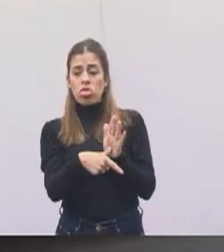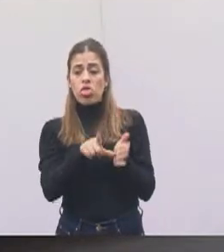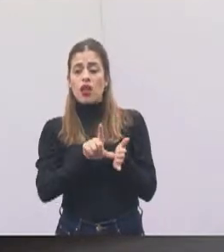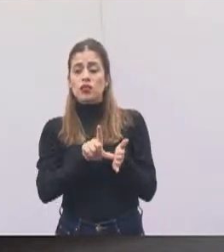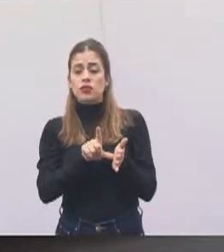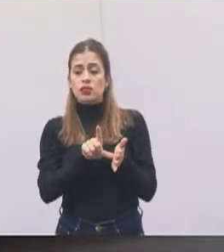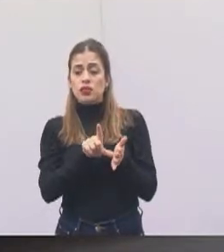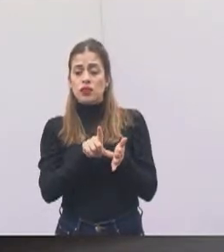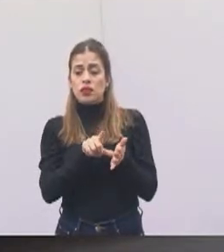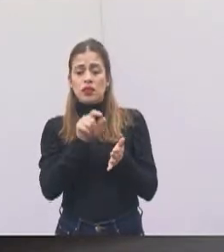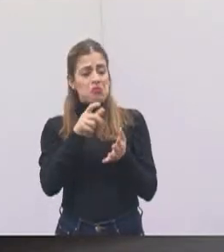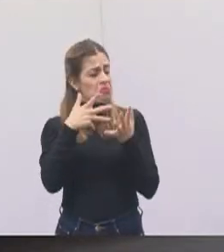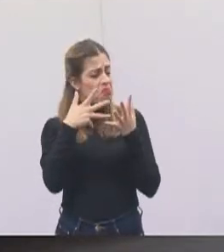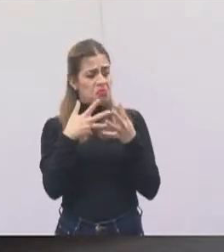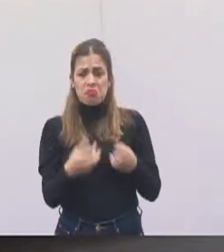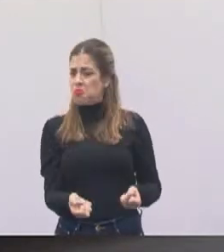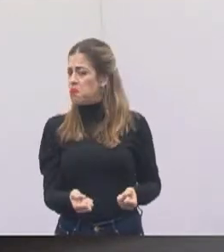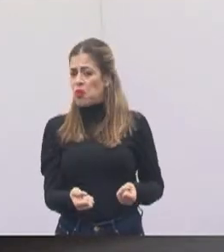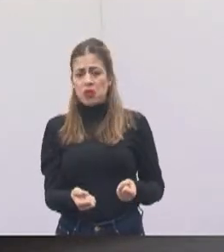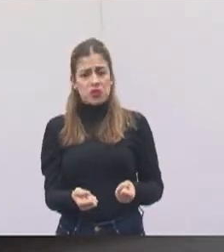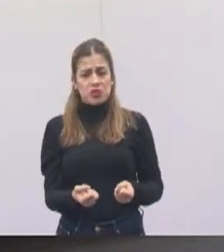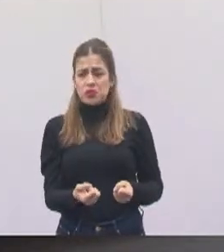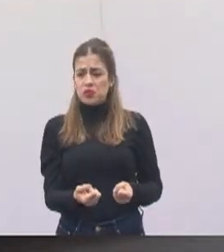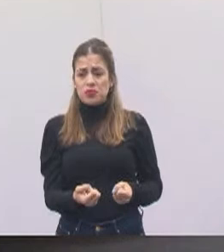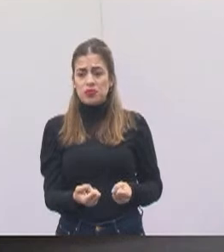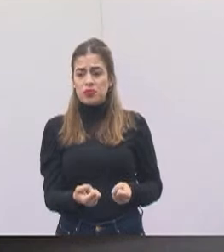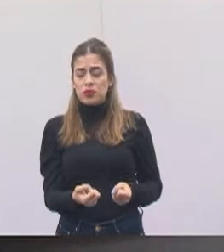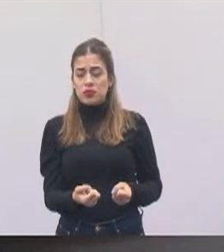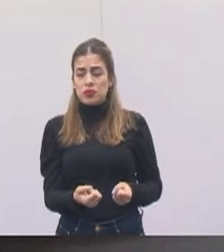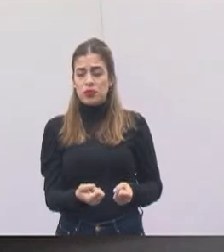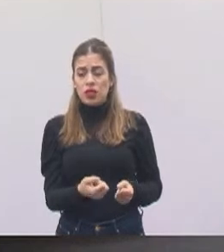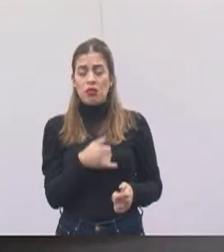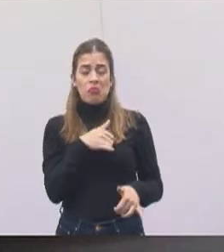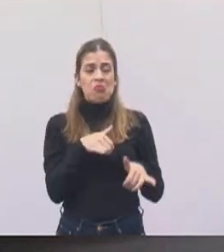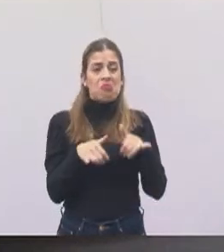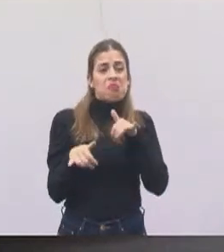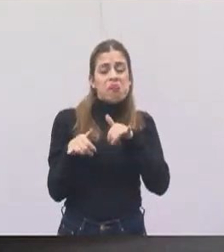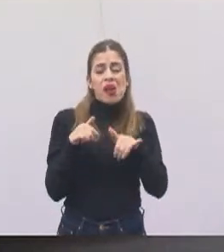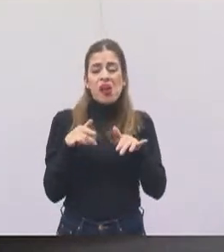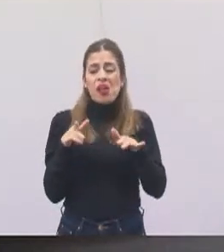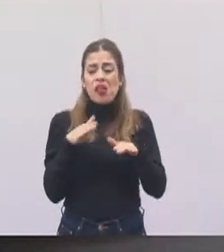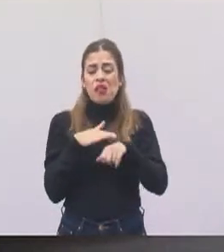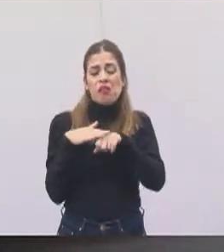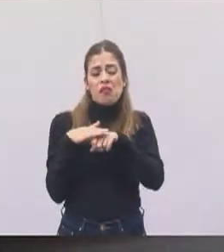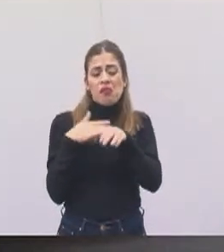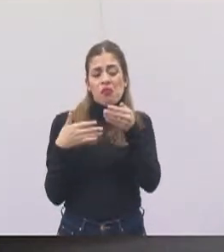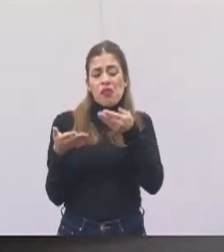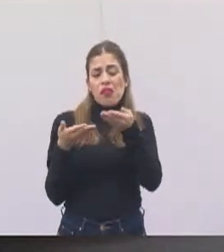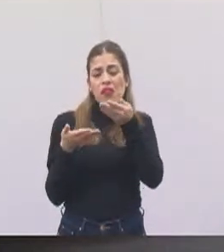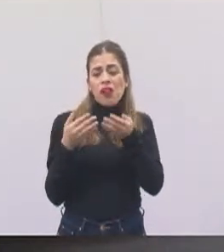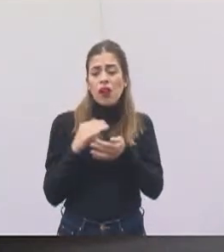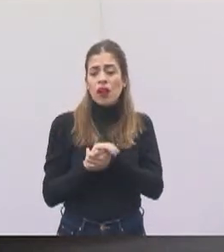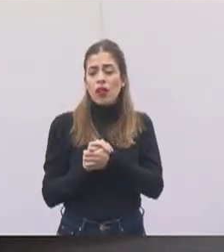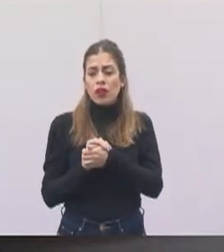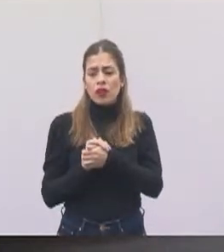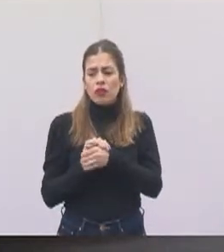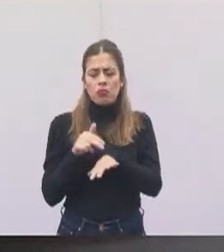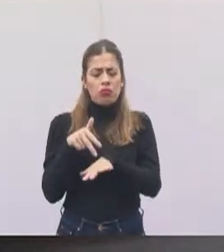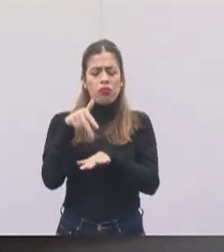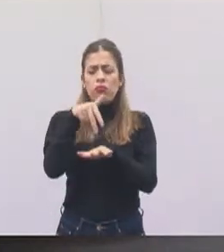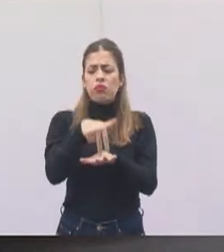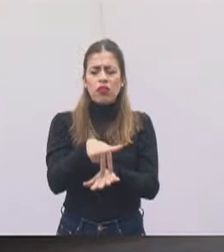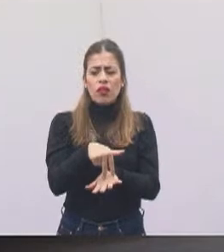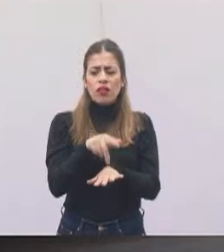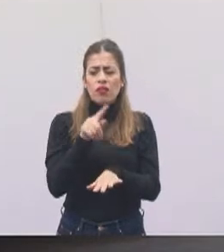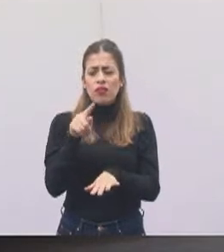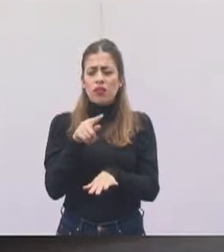inaceitável. Aí, isso não tem como a gente ficar aqui chancelando. E quando eu falei na tribuna, não falei nem sobre o